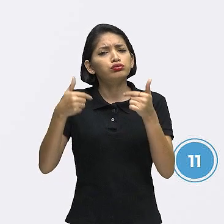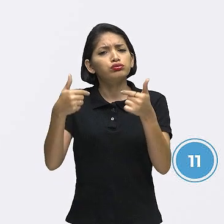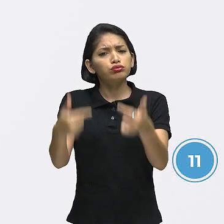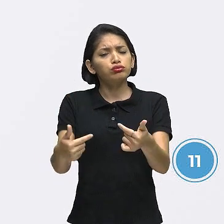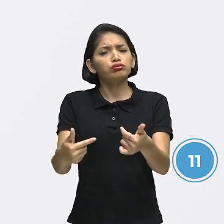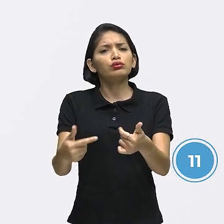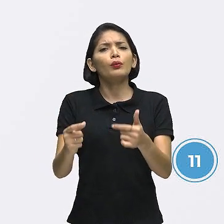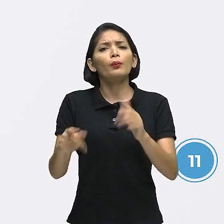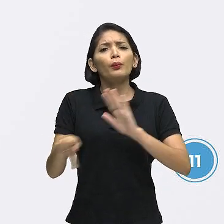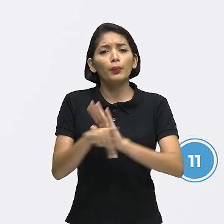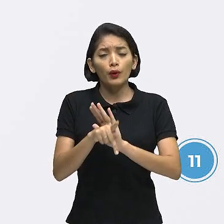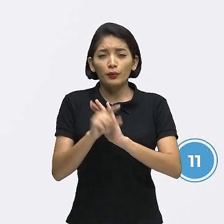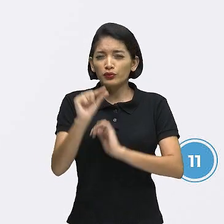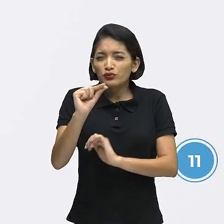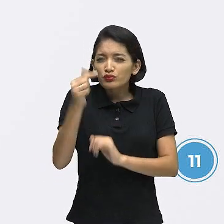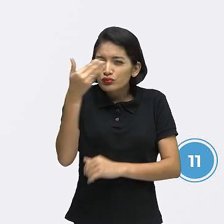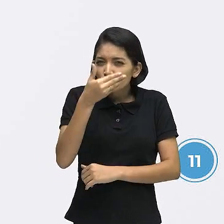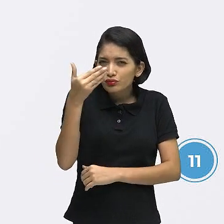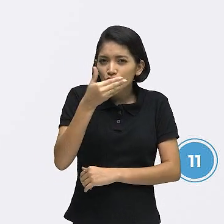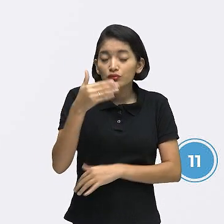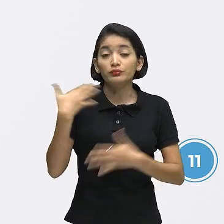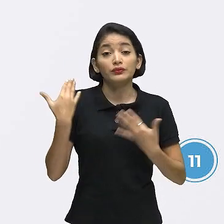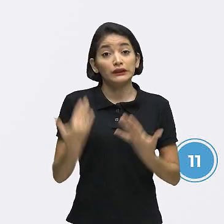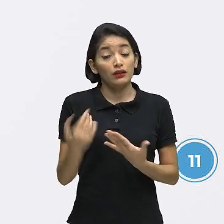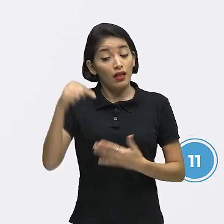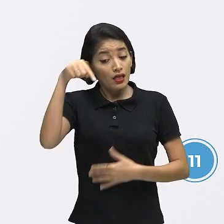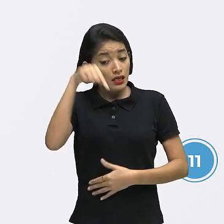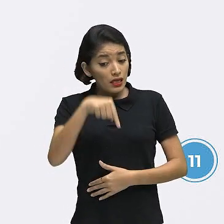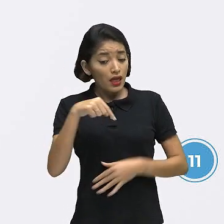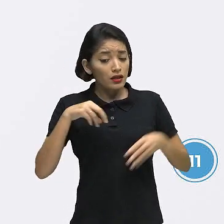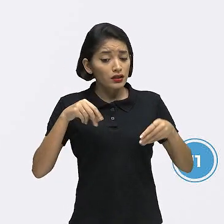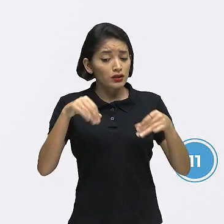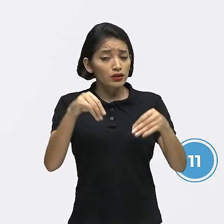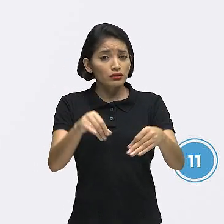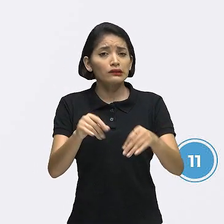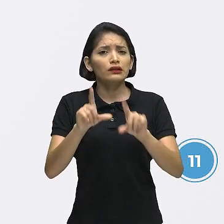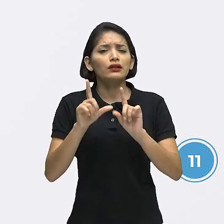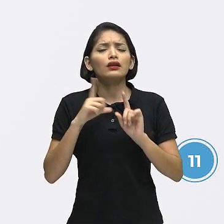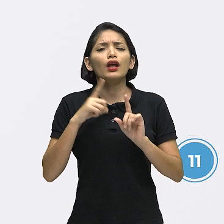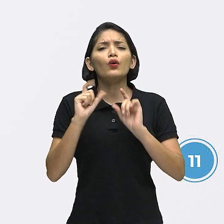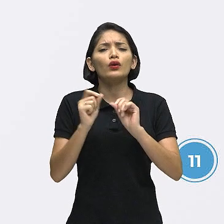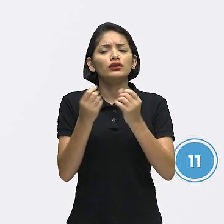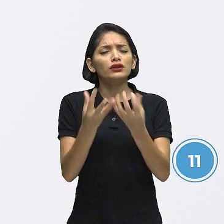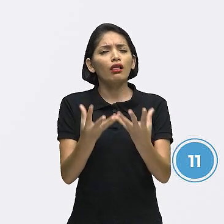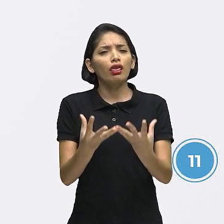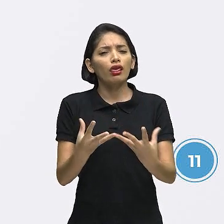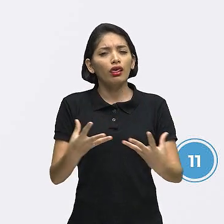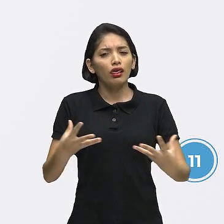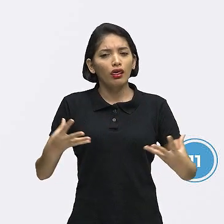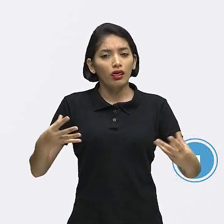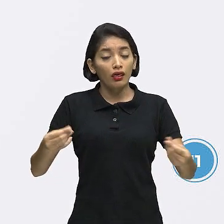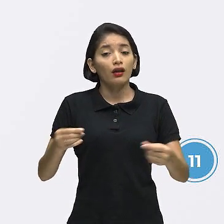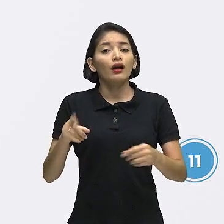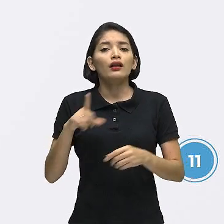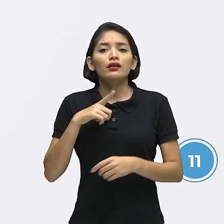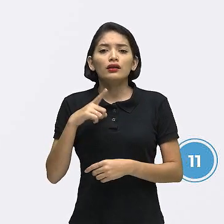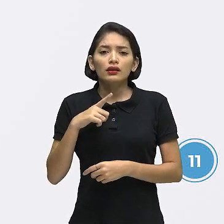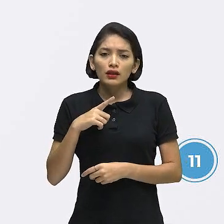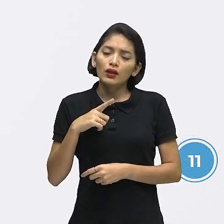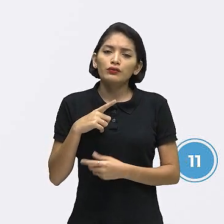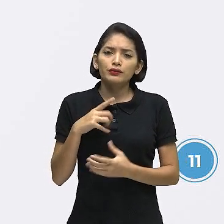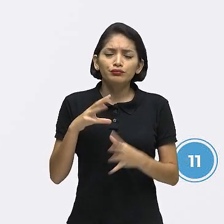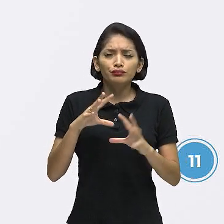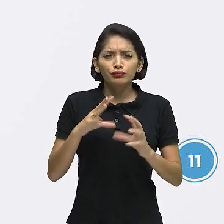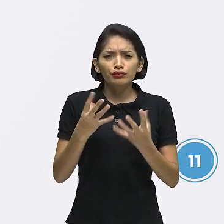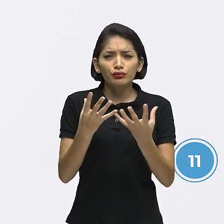micro-organismos, né? Então, a gente já sabe ali que naquele solo existe muita decomposição. Ele é arejado, ele é